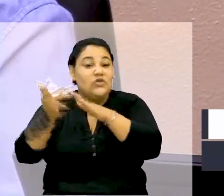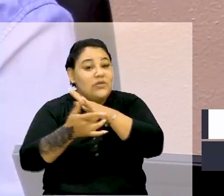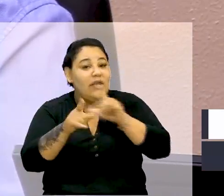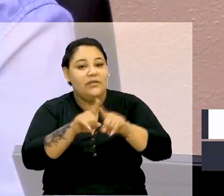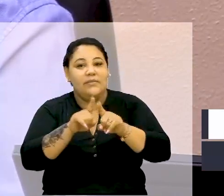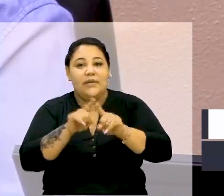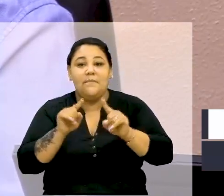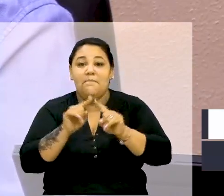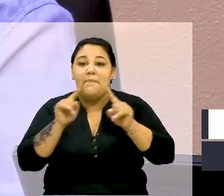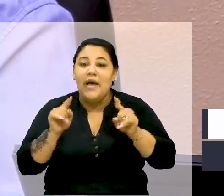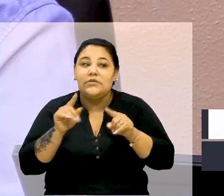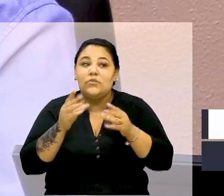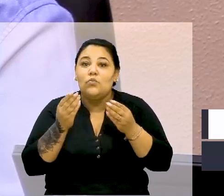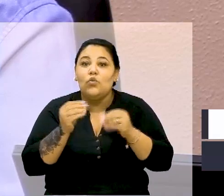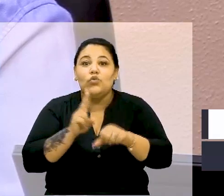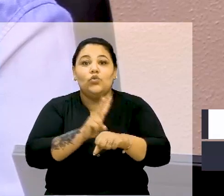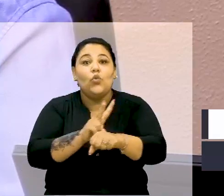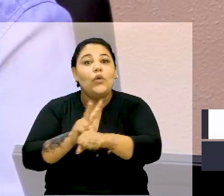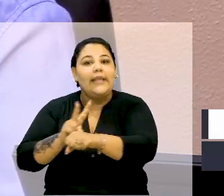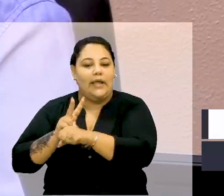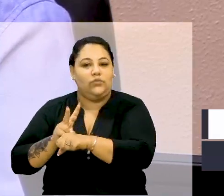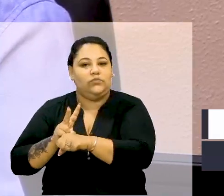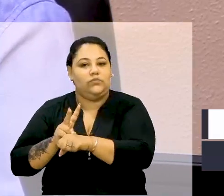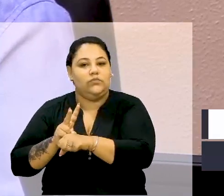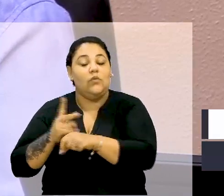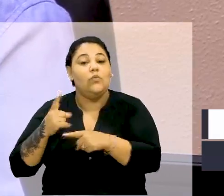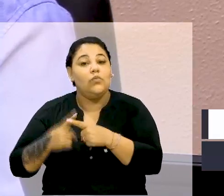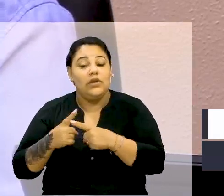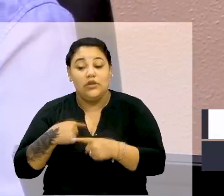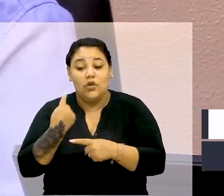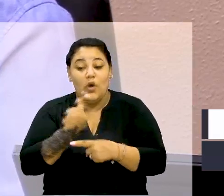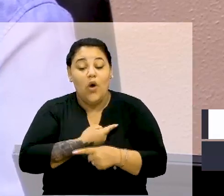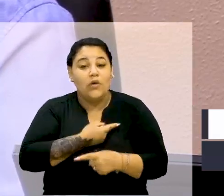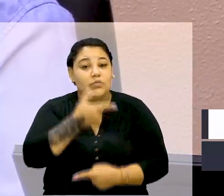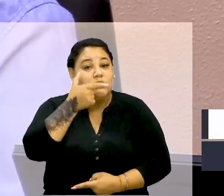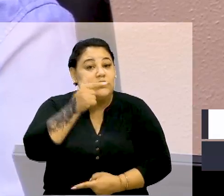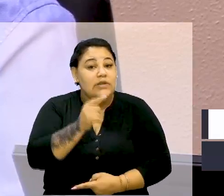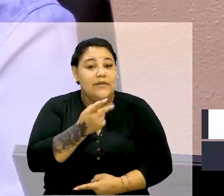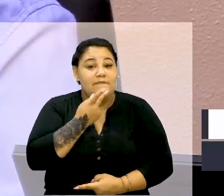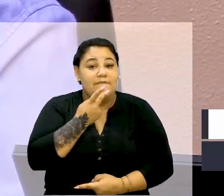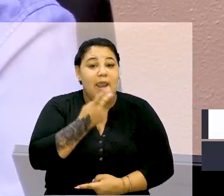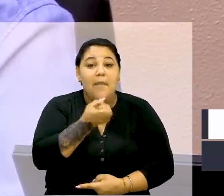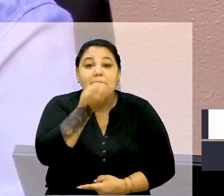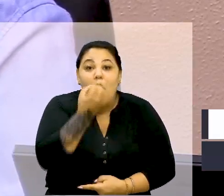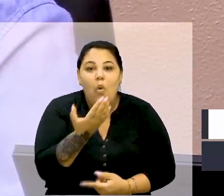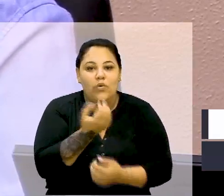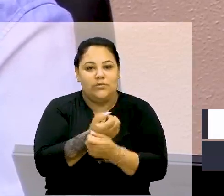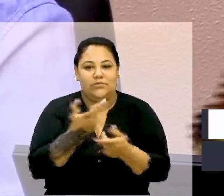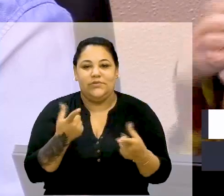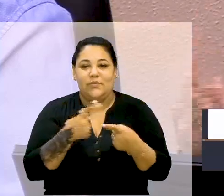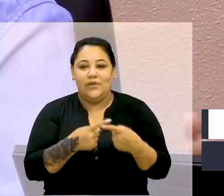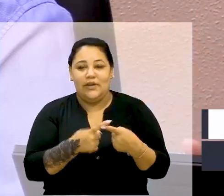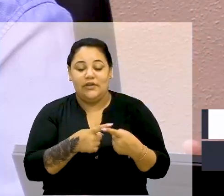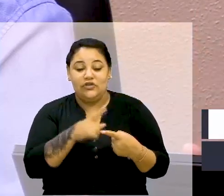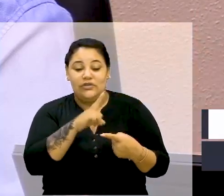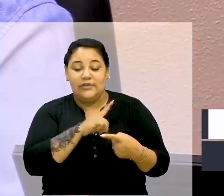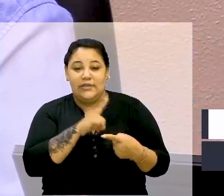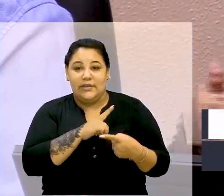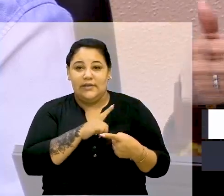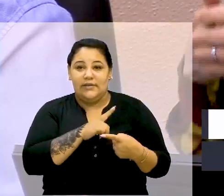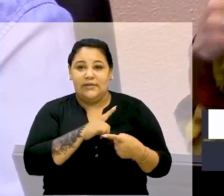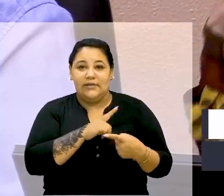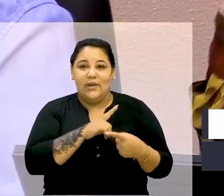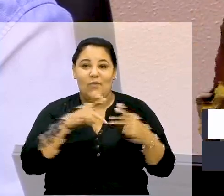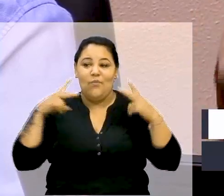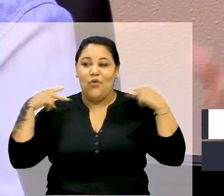com a retaguarda. Nós só conseguimos contar boas histórias quando a gente tem ao nosso lado o motorista,